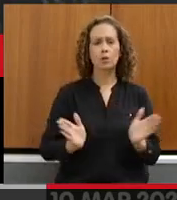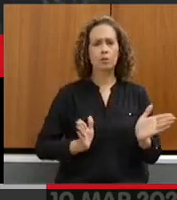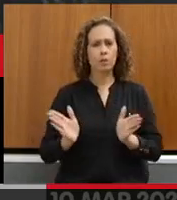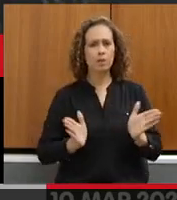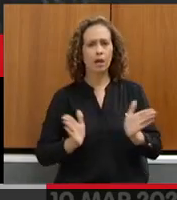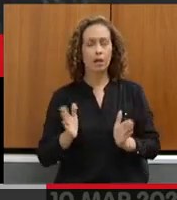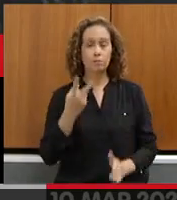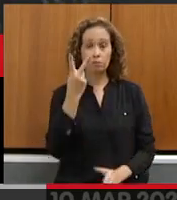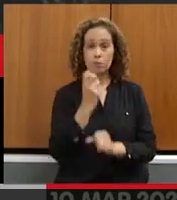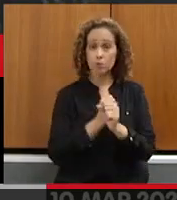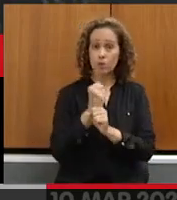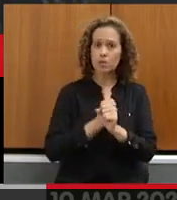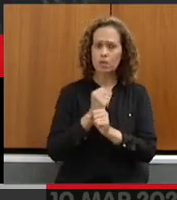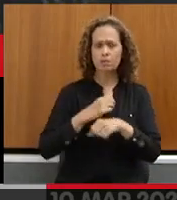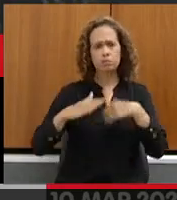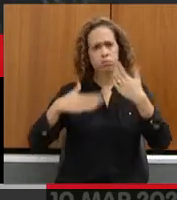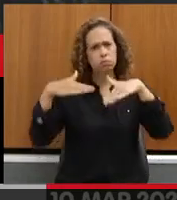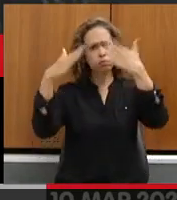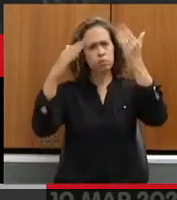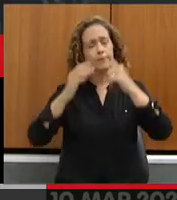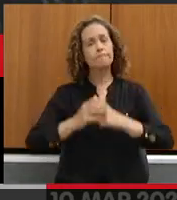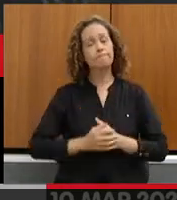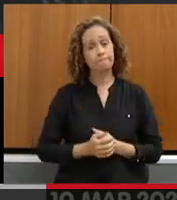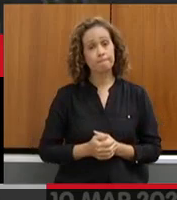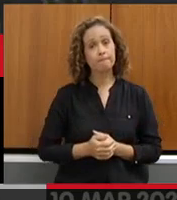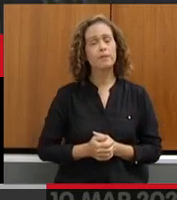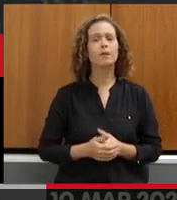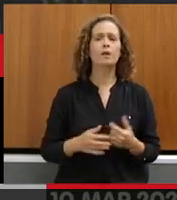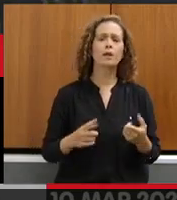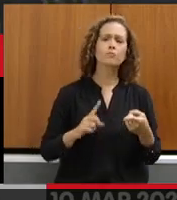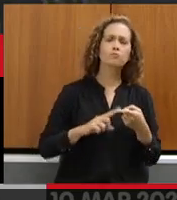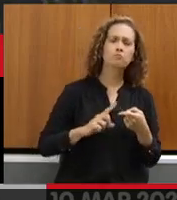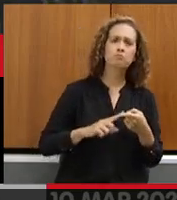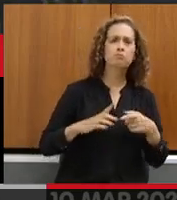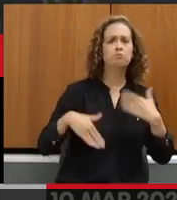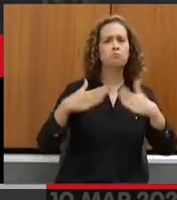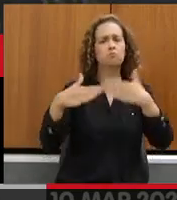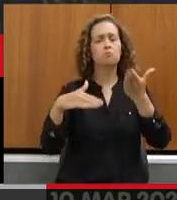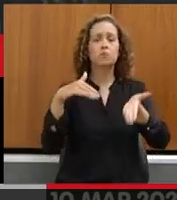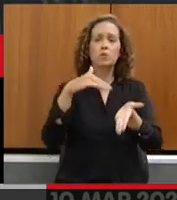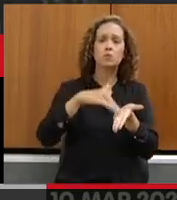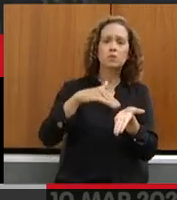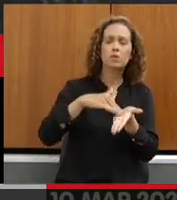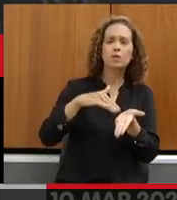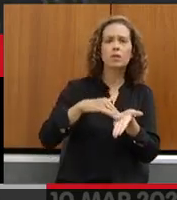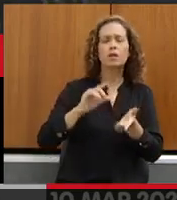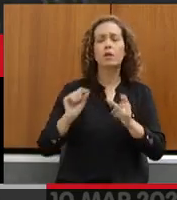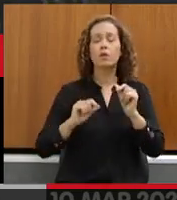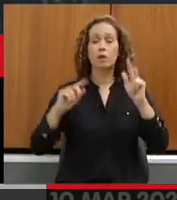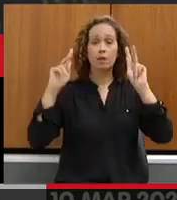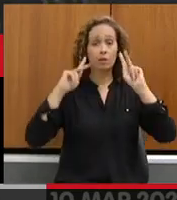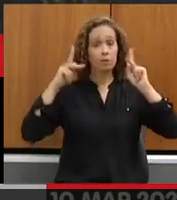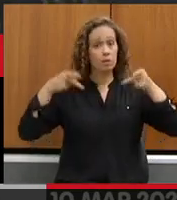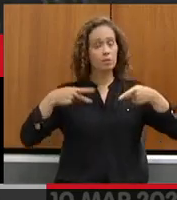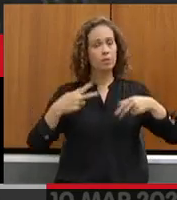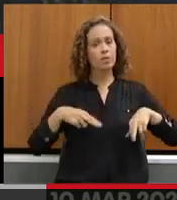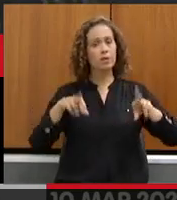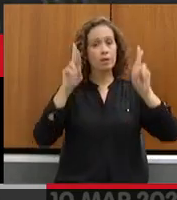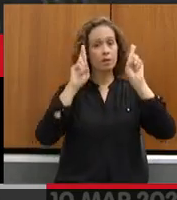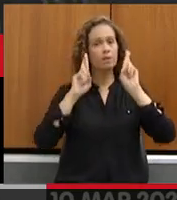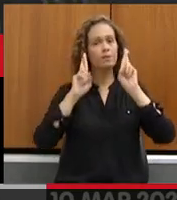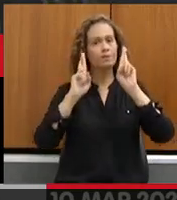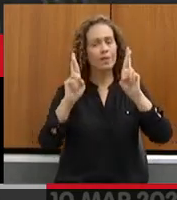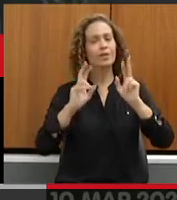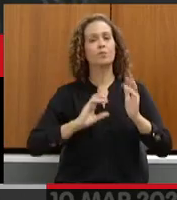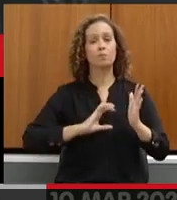longo desses dois anos e uma das evoluções que os secretários tem tido é o reconhecimento eo respeito pelo